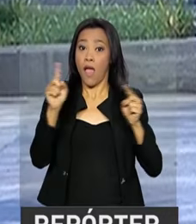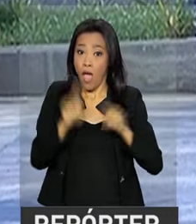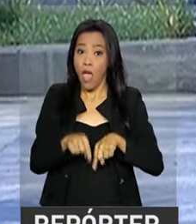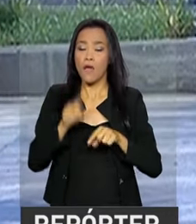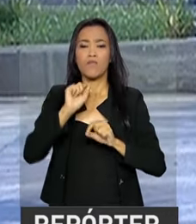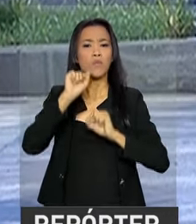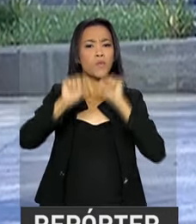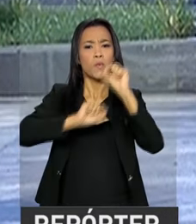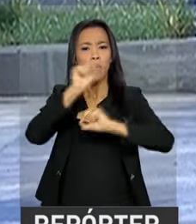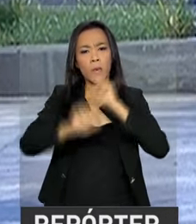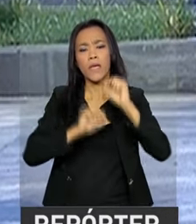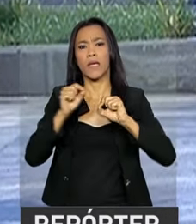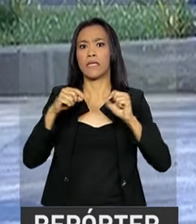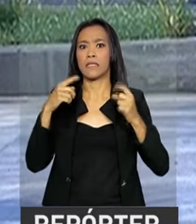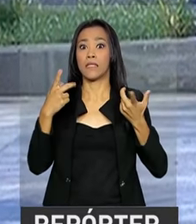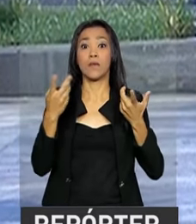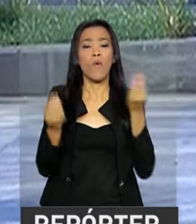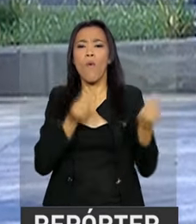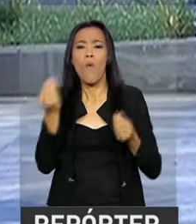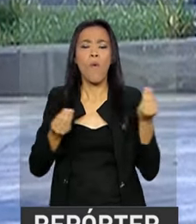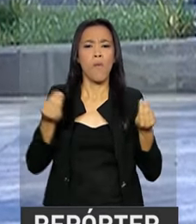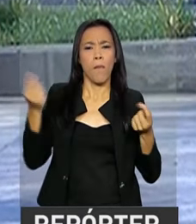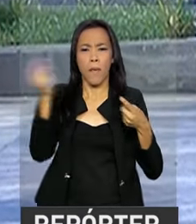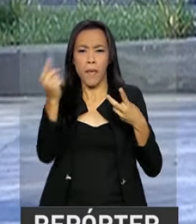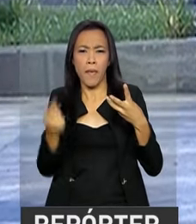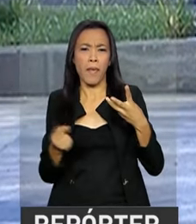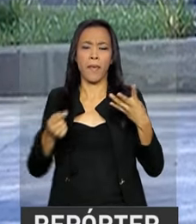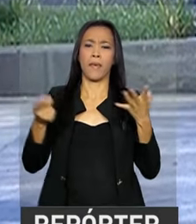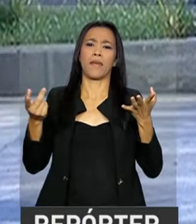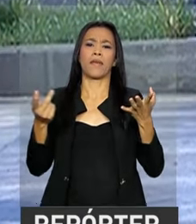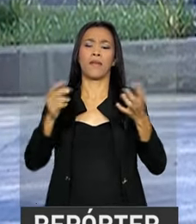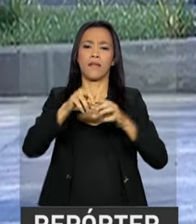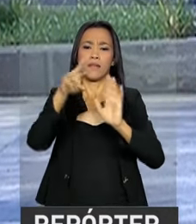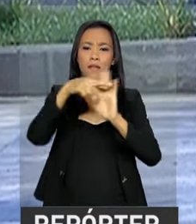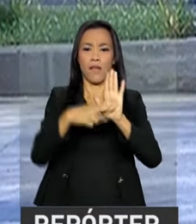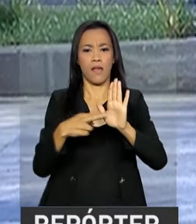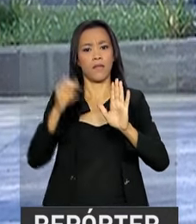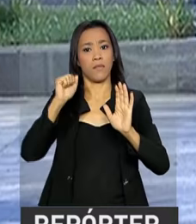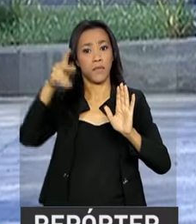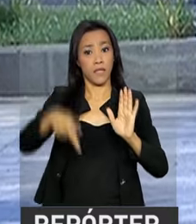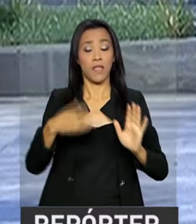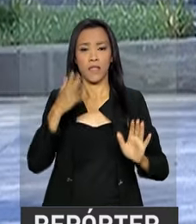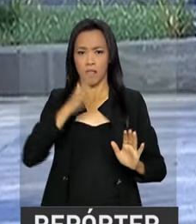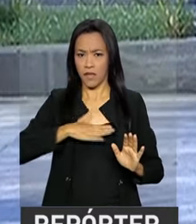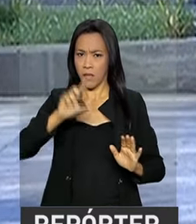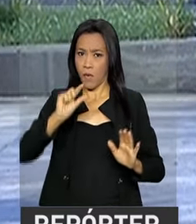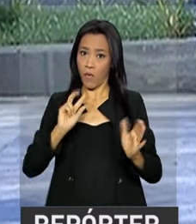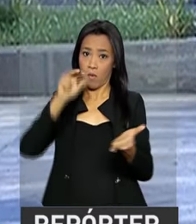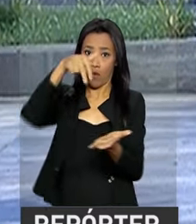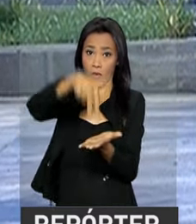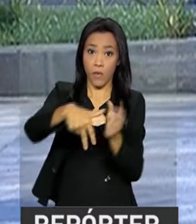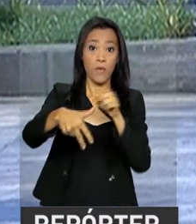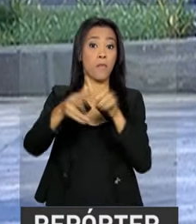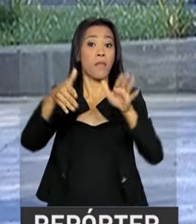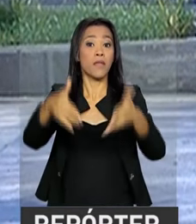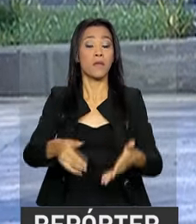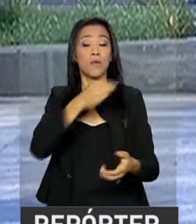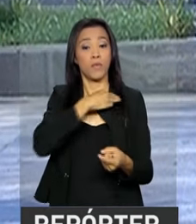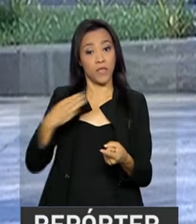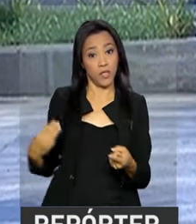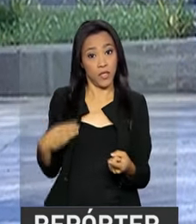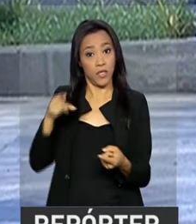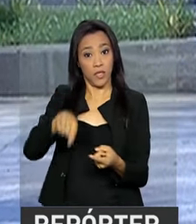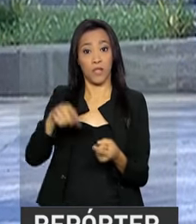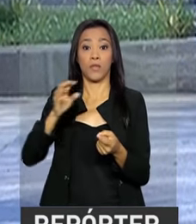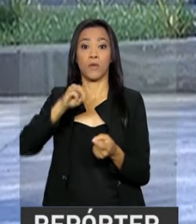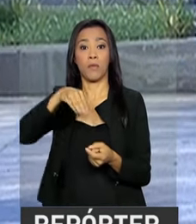necessidade da reforma da Previdência. Participam da abertura desse debate, logo mais, o ministro da Fazenda, Henrique Meirelles, e o ministro do